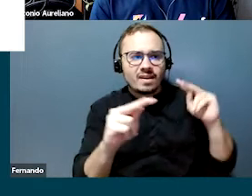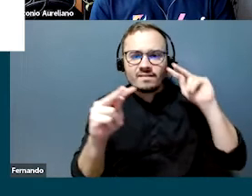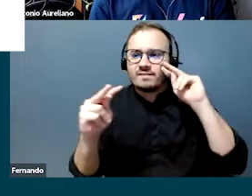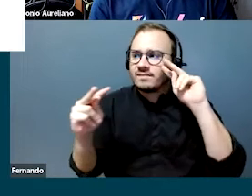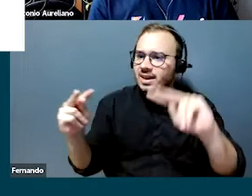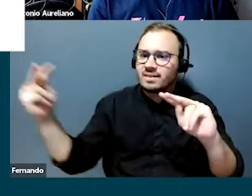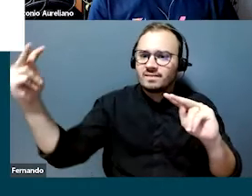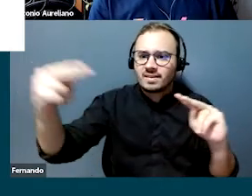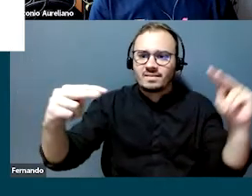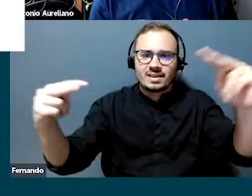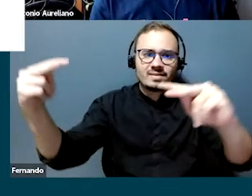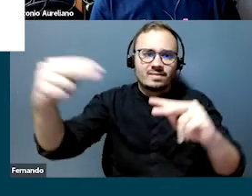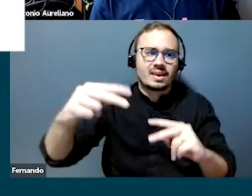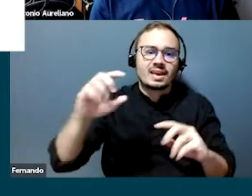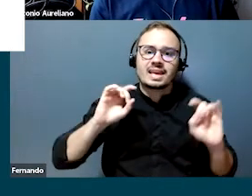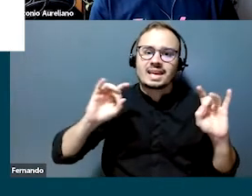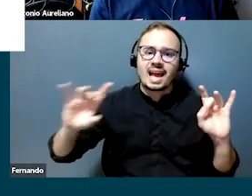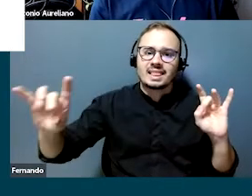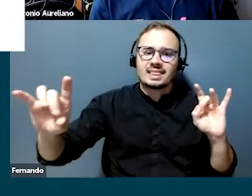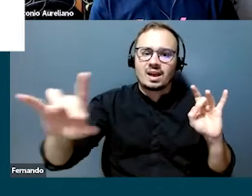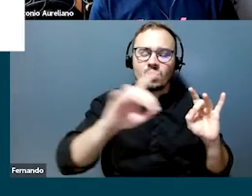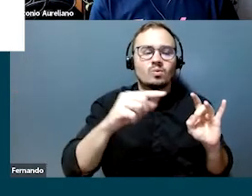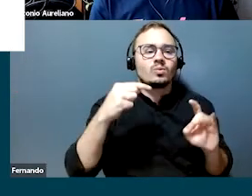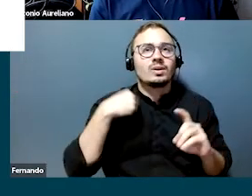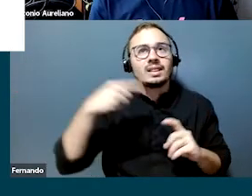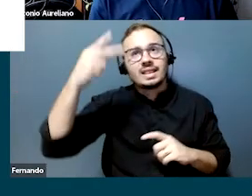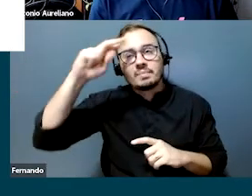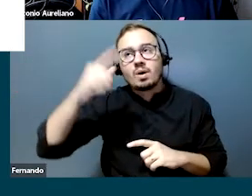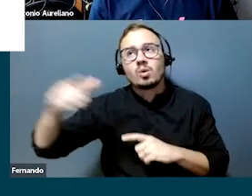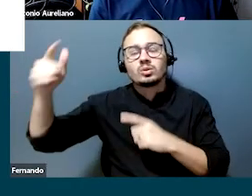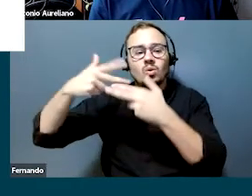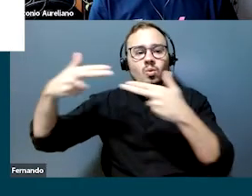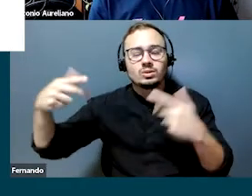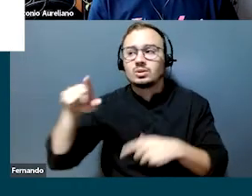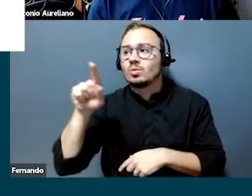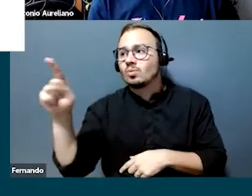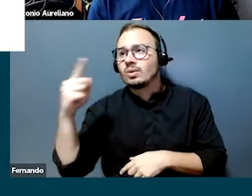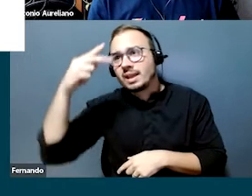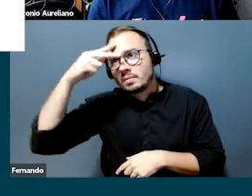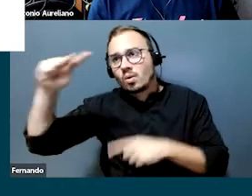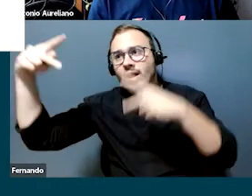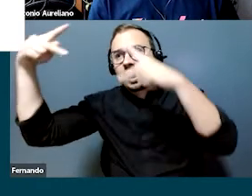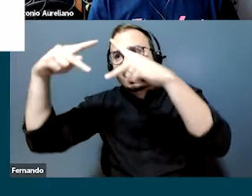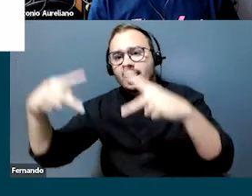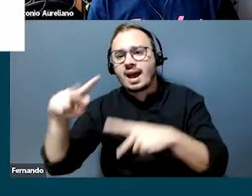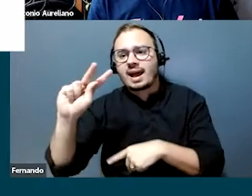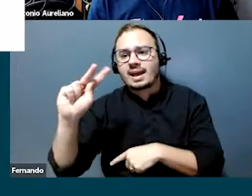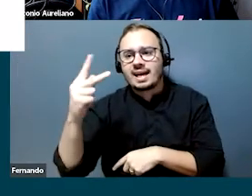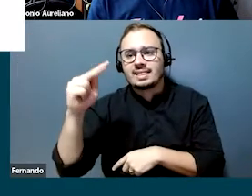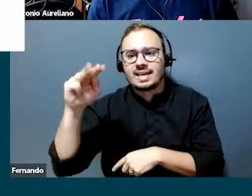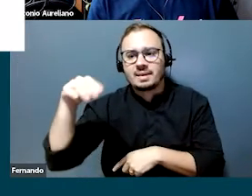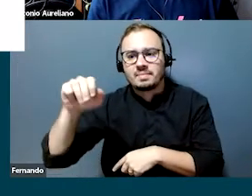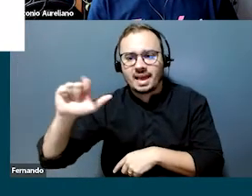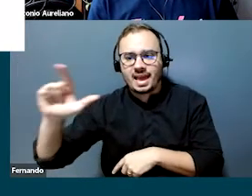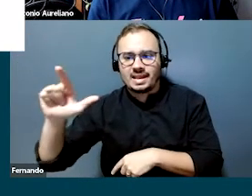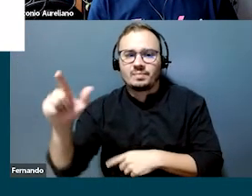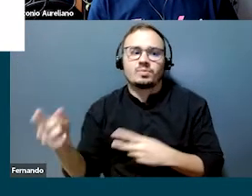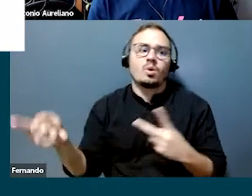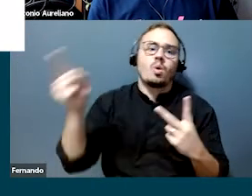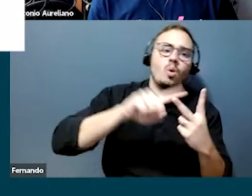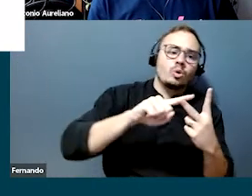um olhou o nome XConf e aí lembrou de um atributo HTML, que é XContent Type. O outro é músico, viu essa imagem